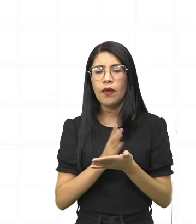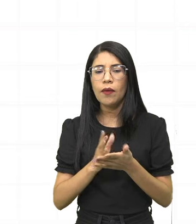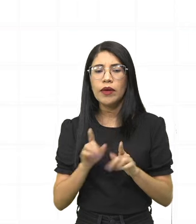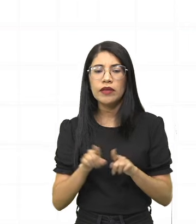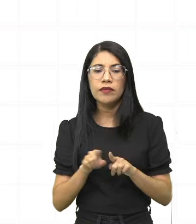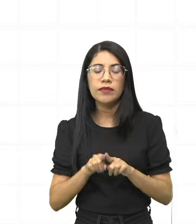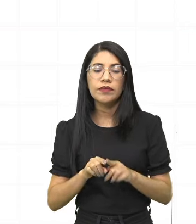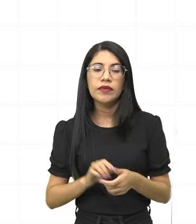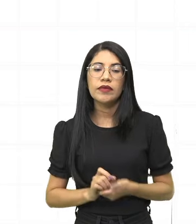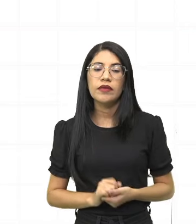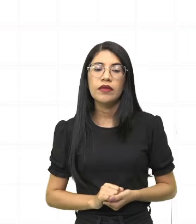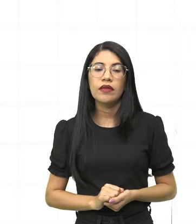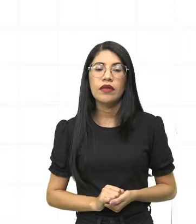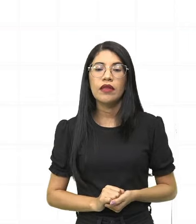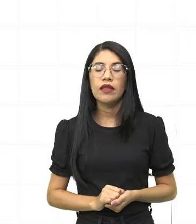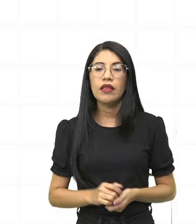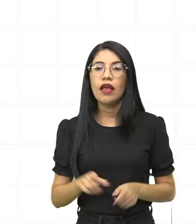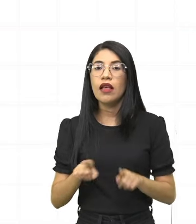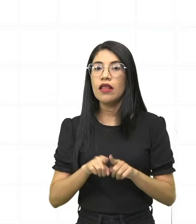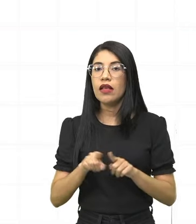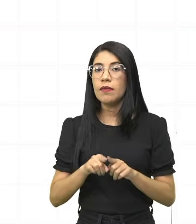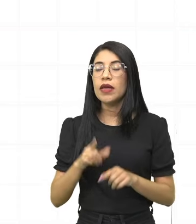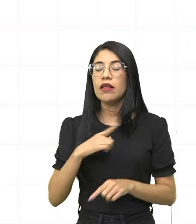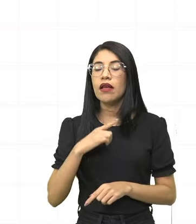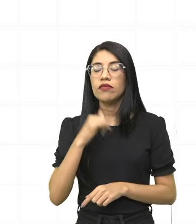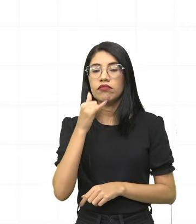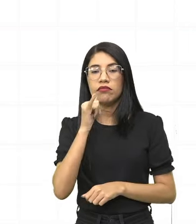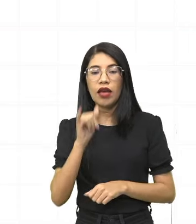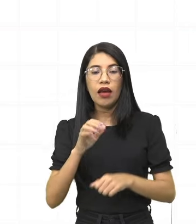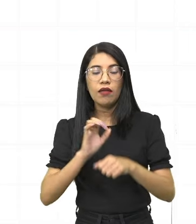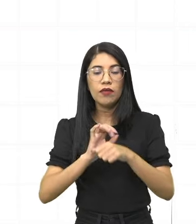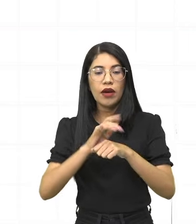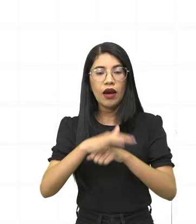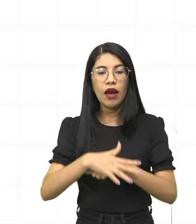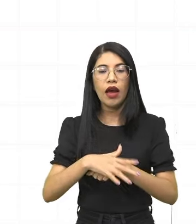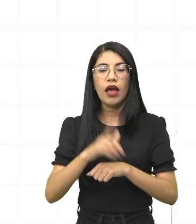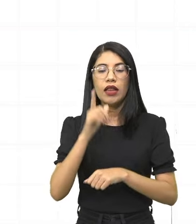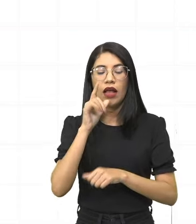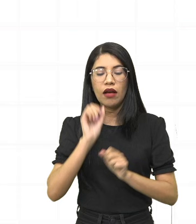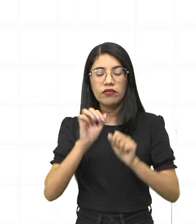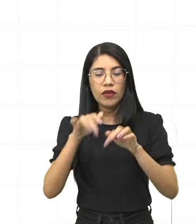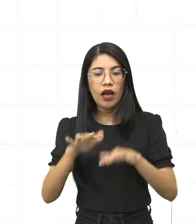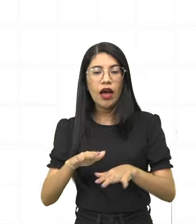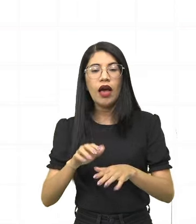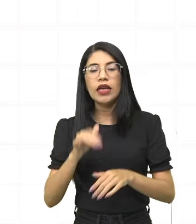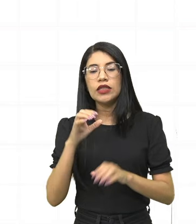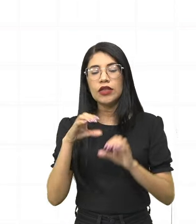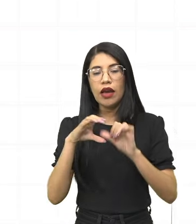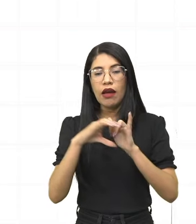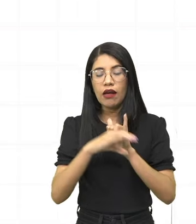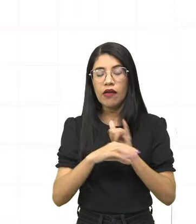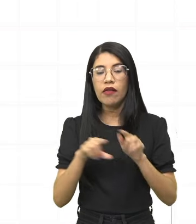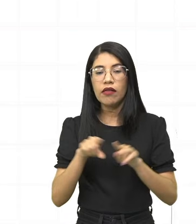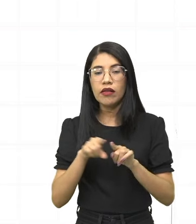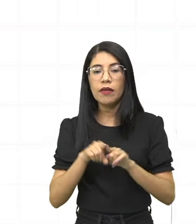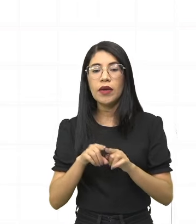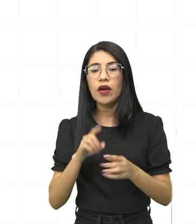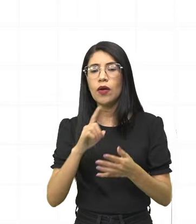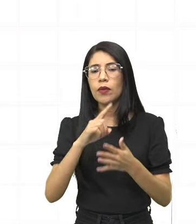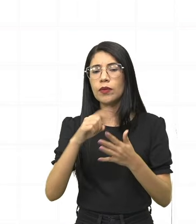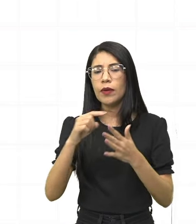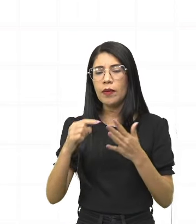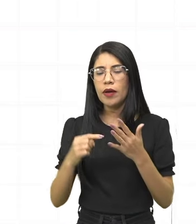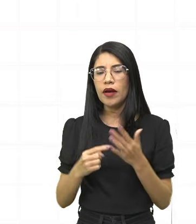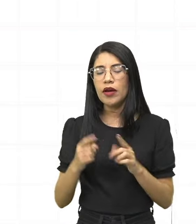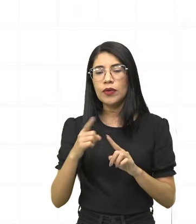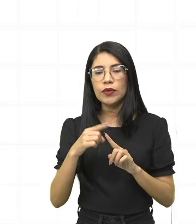energia oriunda aí das hidrelétricas, marimotris, geotérmicas, são algumas das fontes de energias aí que